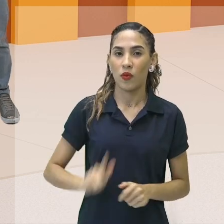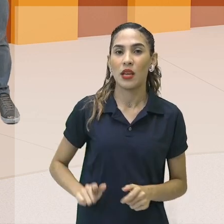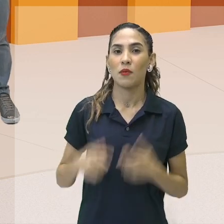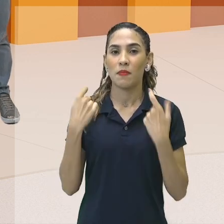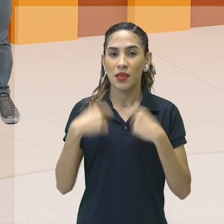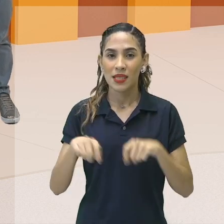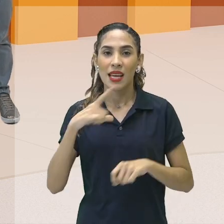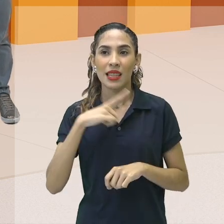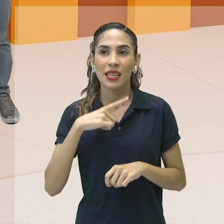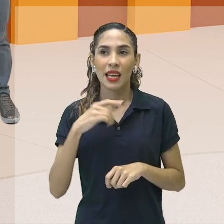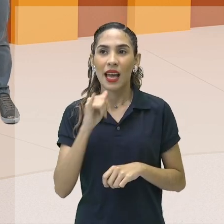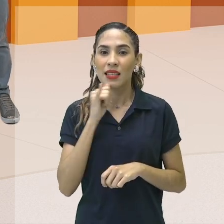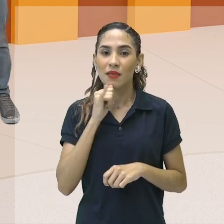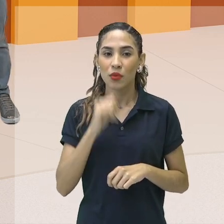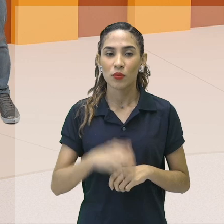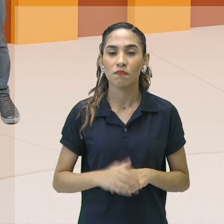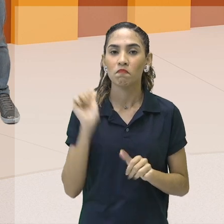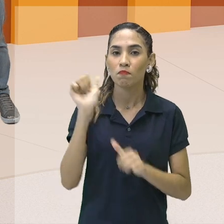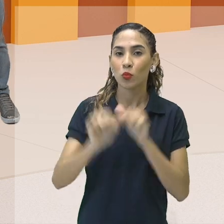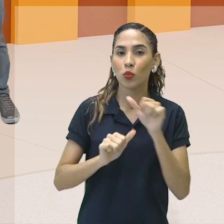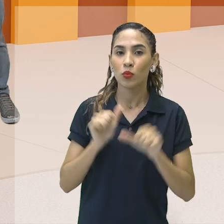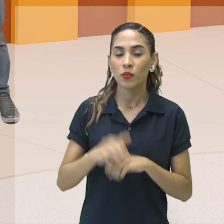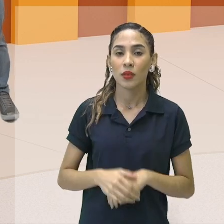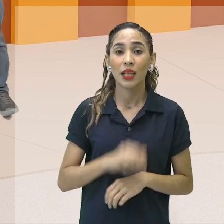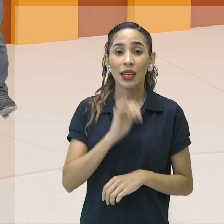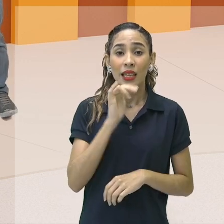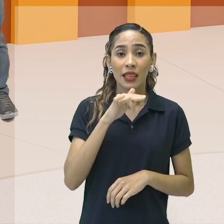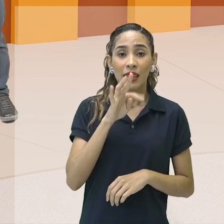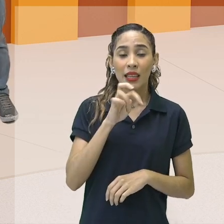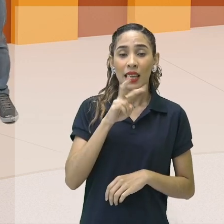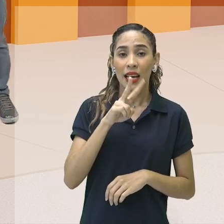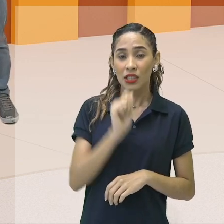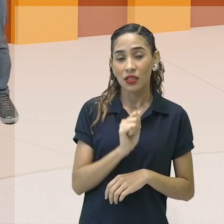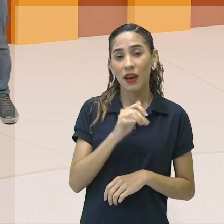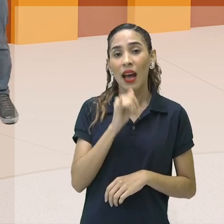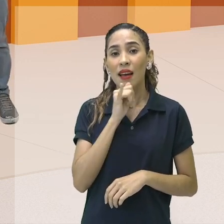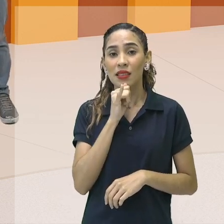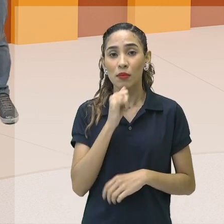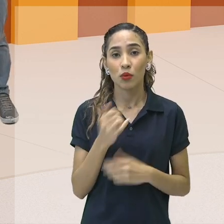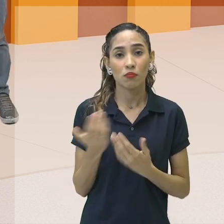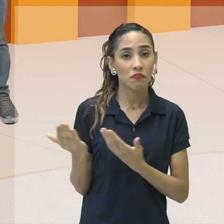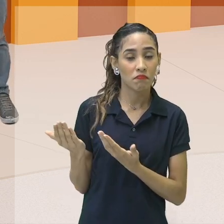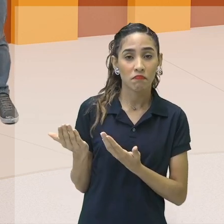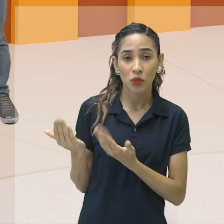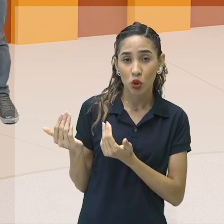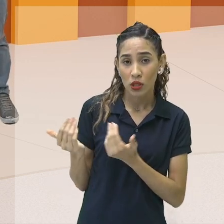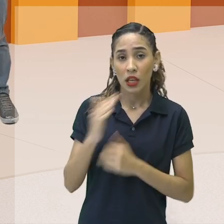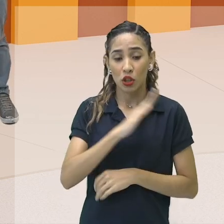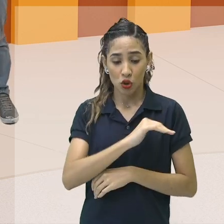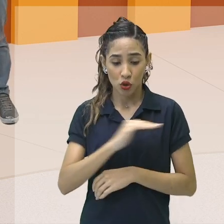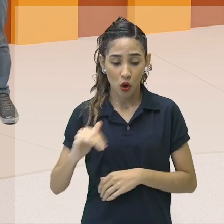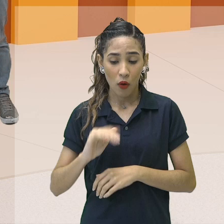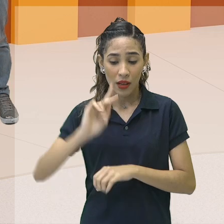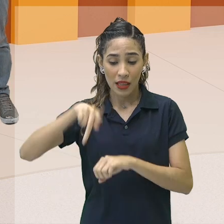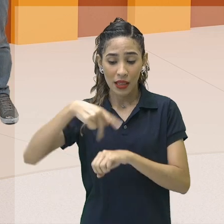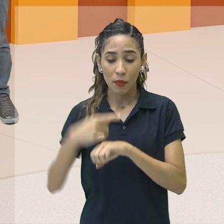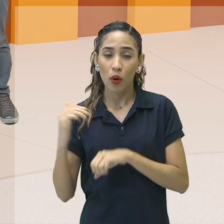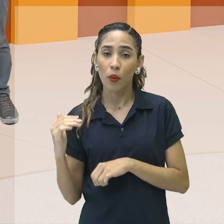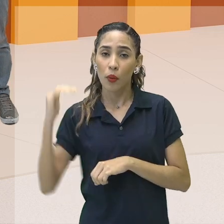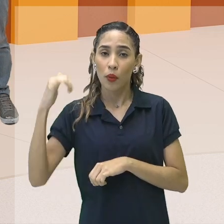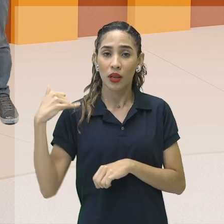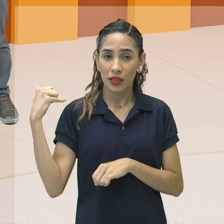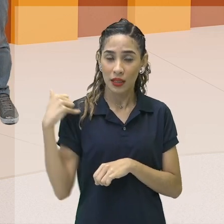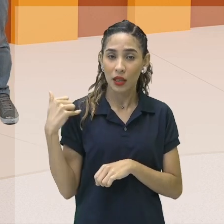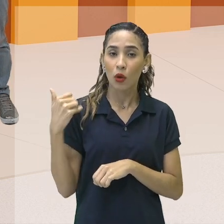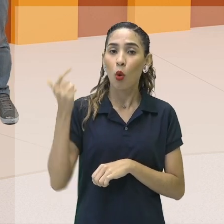a transição de uma pessoa que é inativa, no caso de uma criança, um adolescente, para quando ela se torna economicamente ativa, quando ela se torna apta a